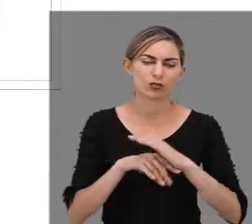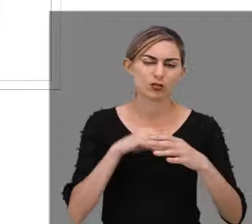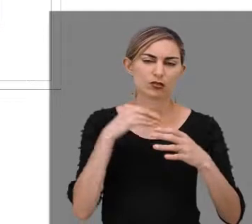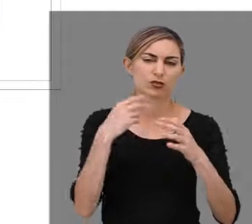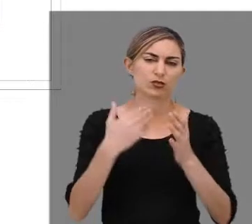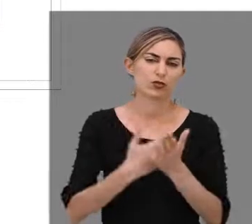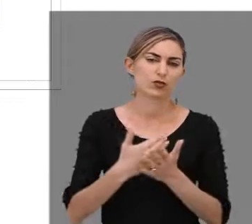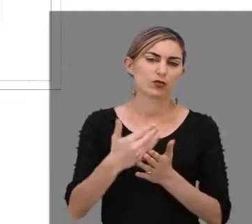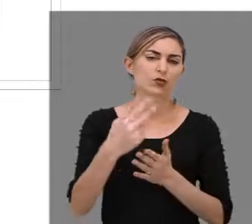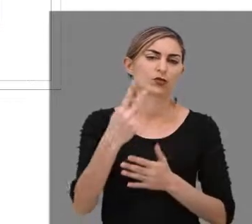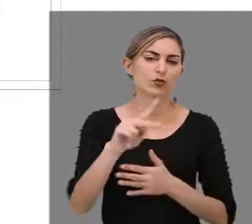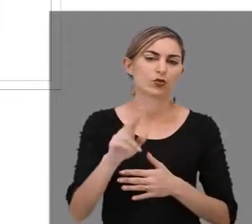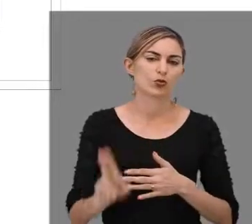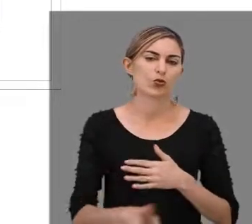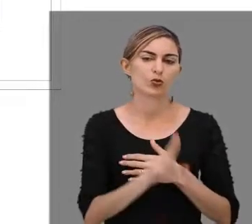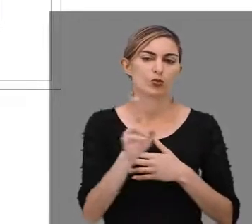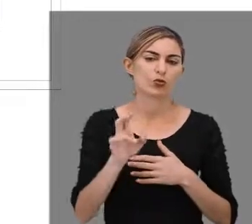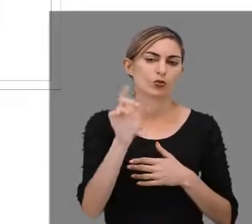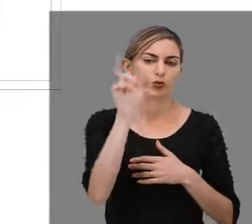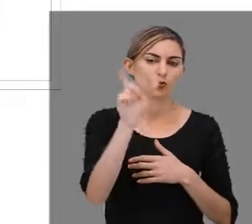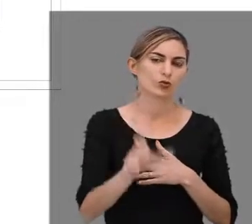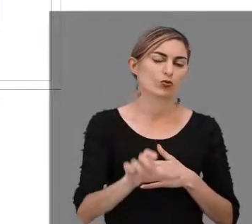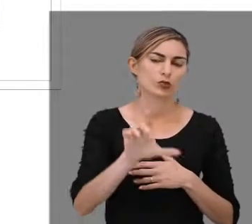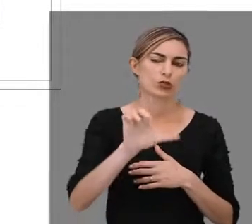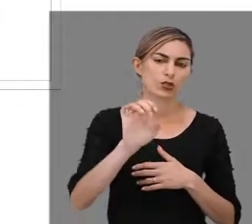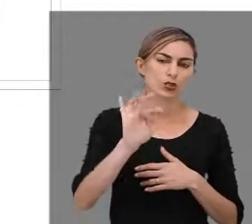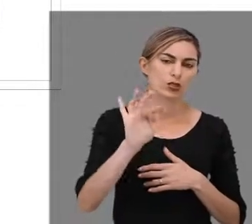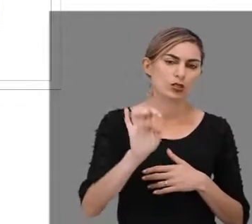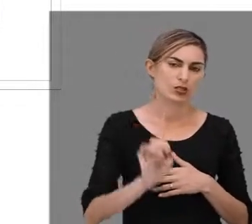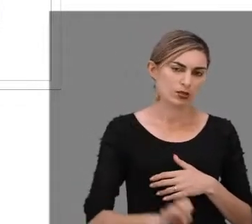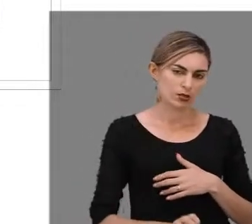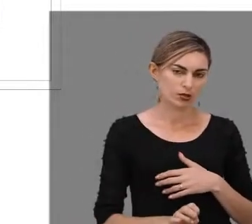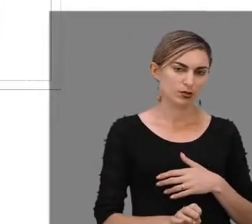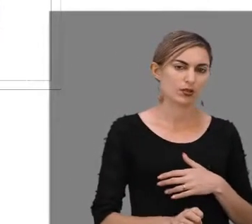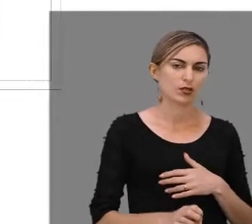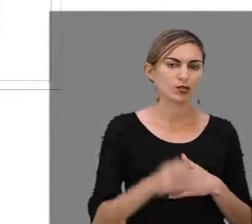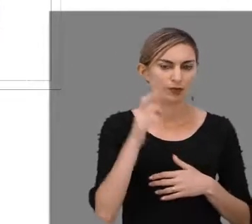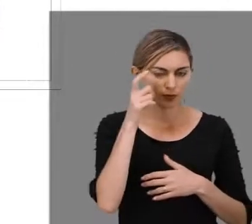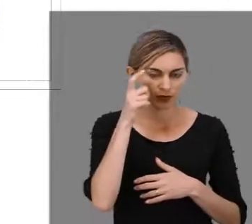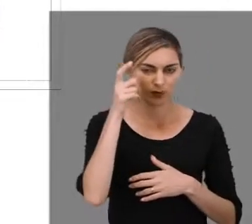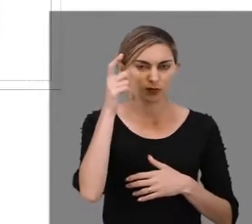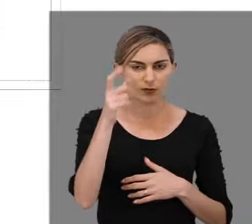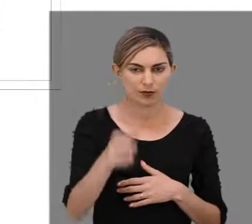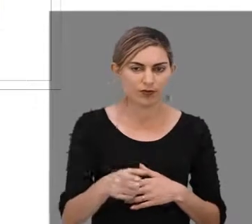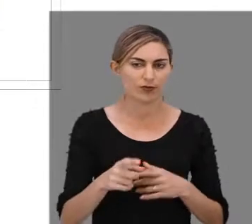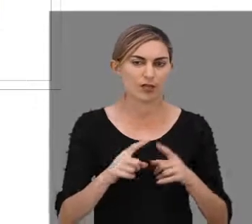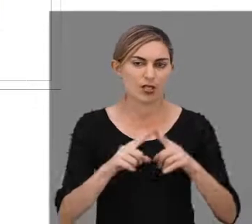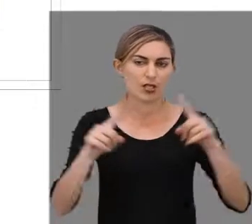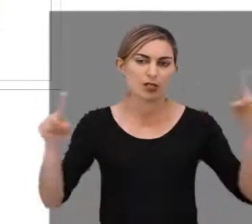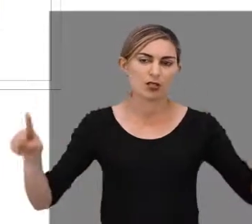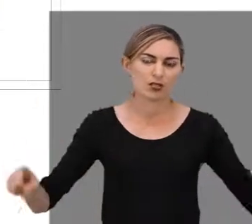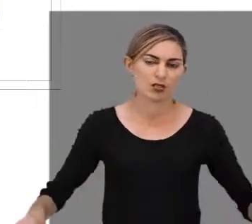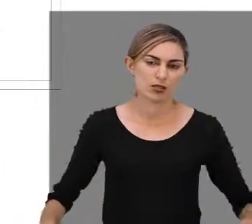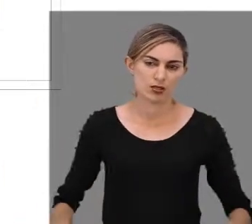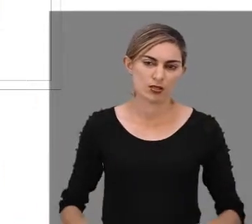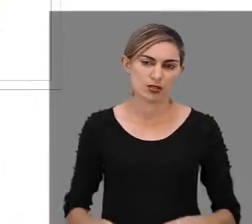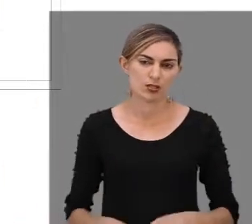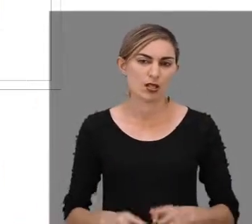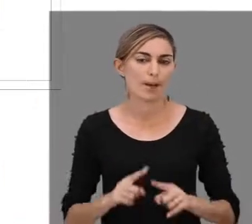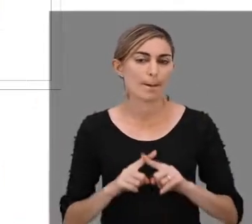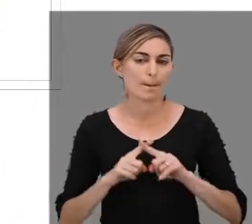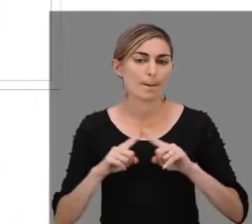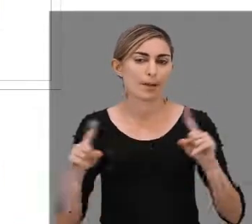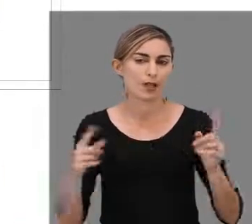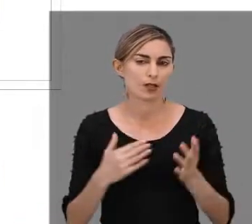dela qual é o uso do cliente. Esse daqui foi bem interessante, porque a cliente tem uma sala muito generosa, mas